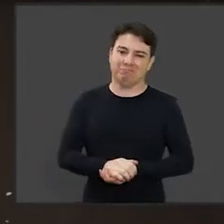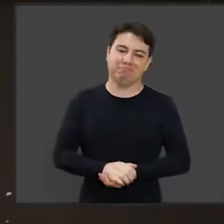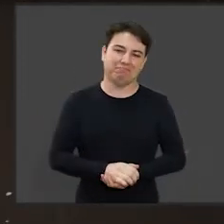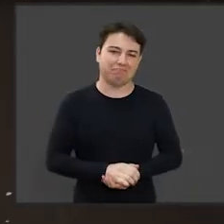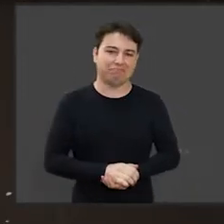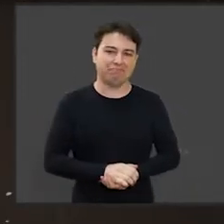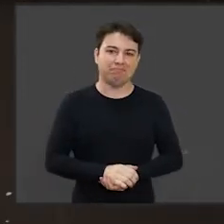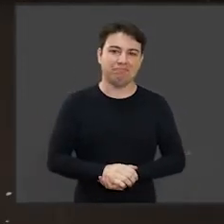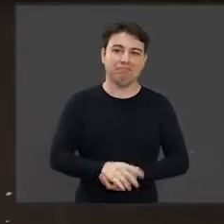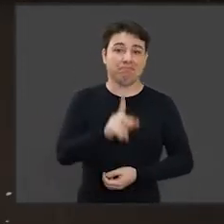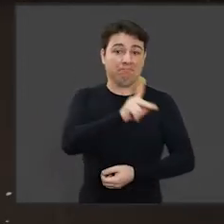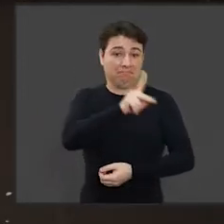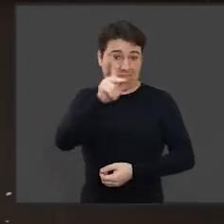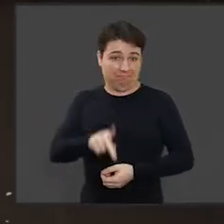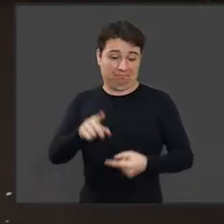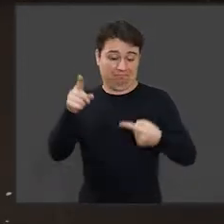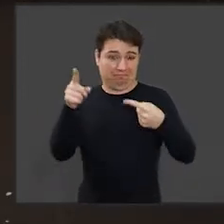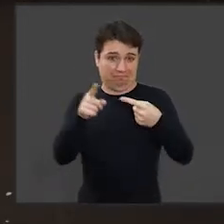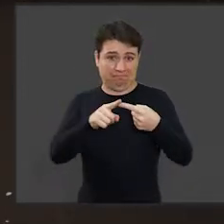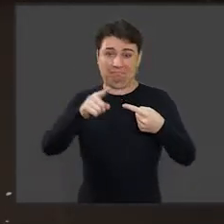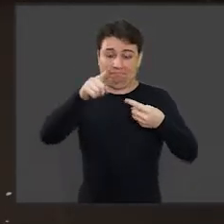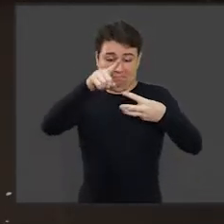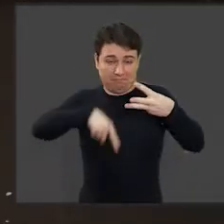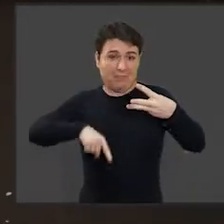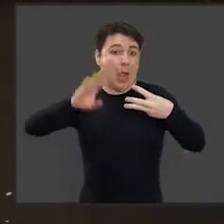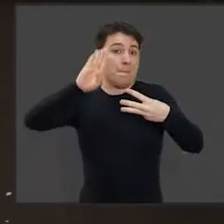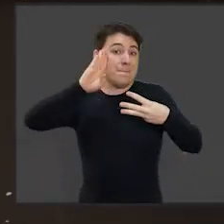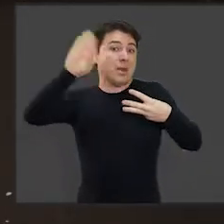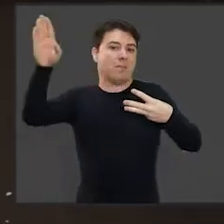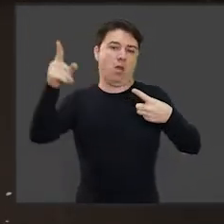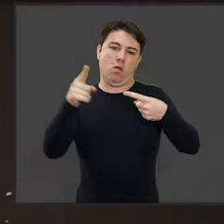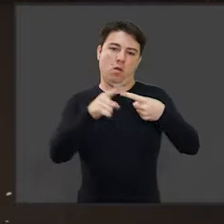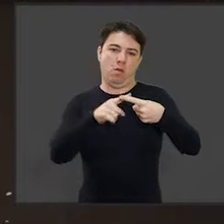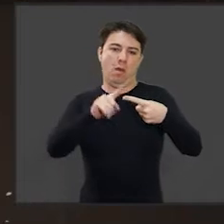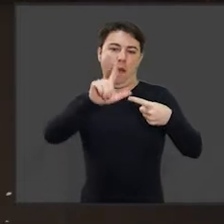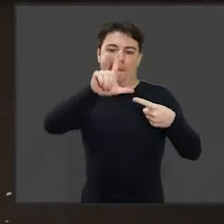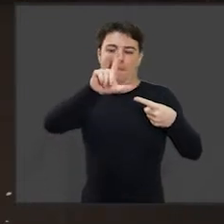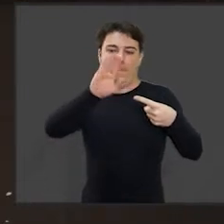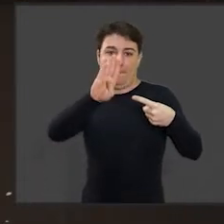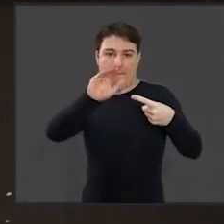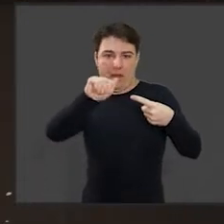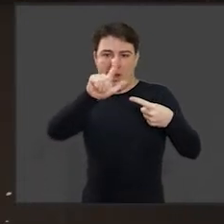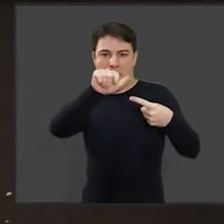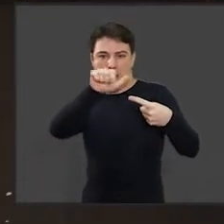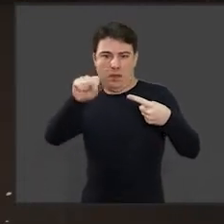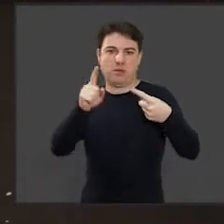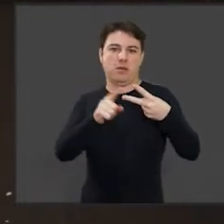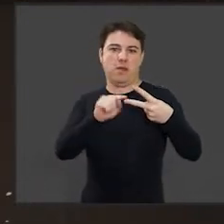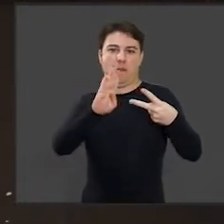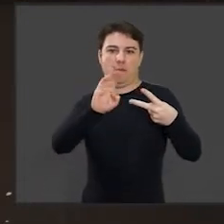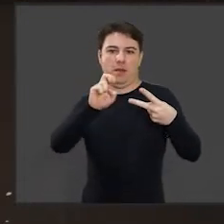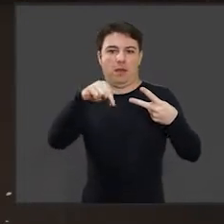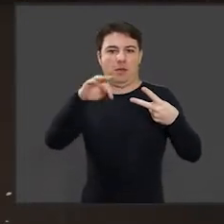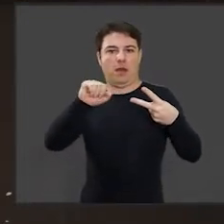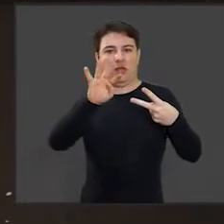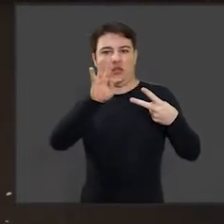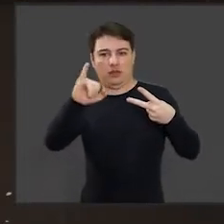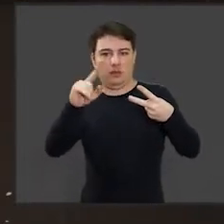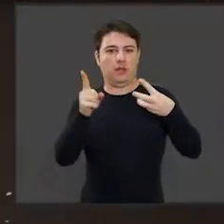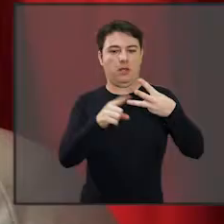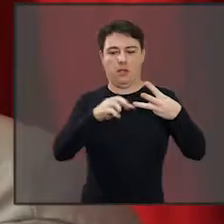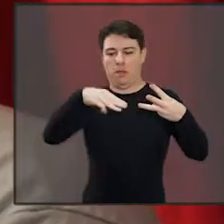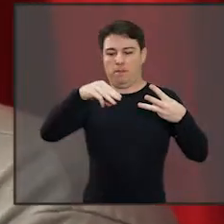oficinas que tinham lá disponíveis para fazer. Então, fiz com o Márcio Balas, com Alan Benatti, o